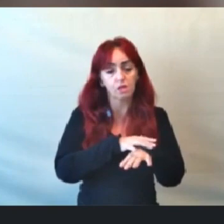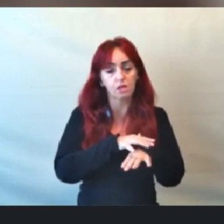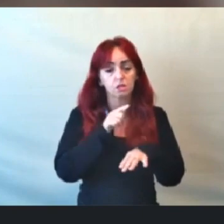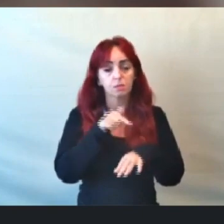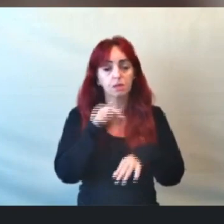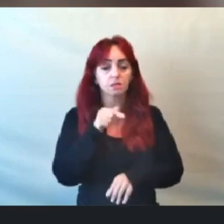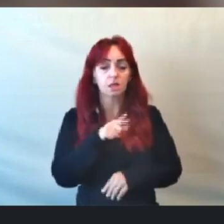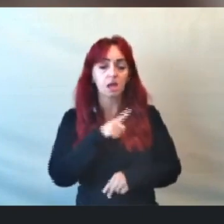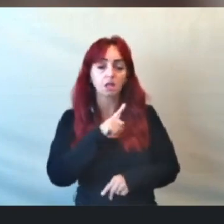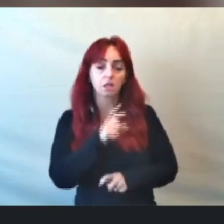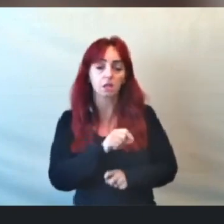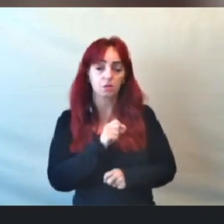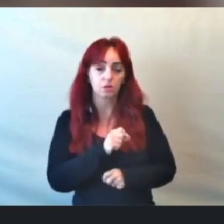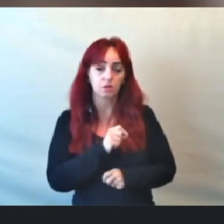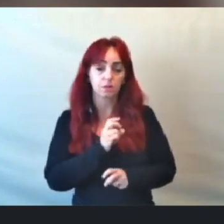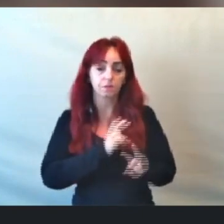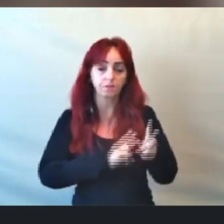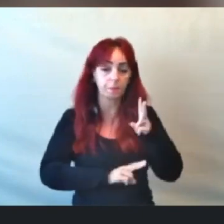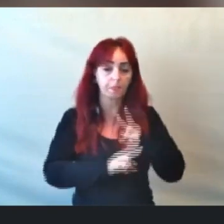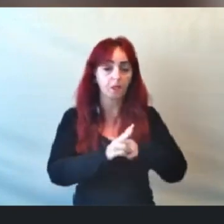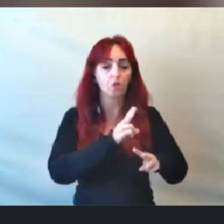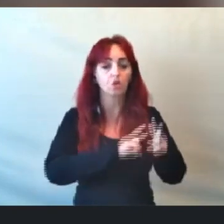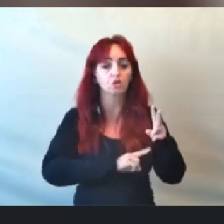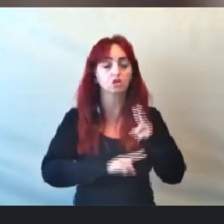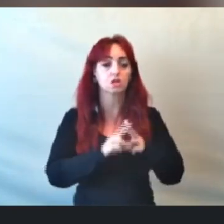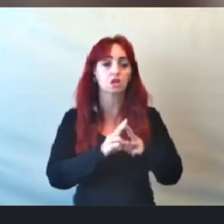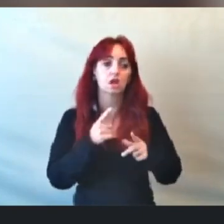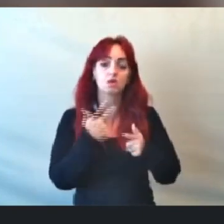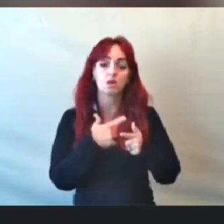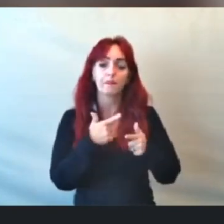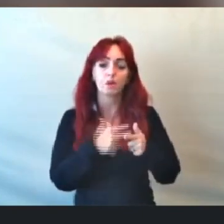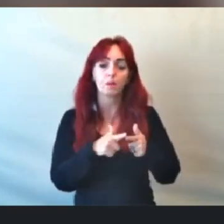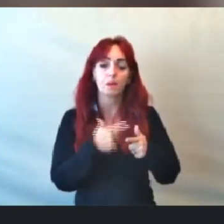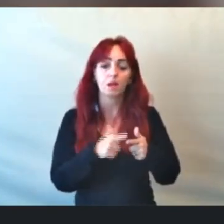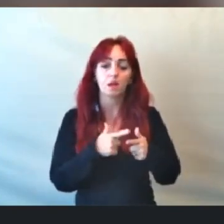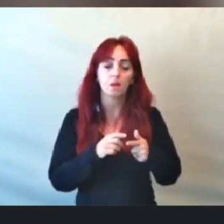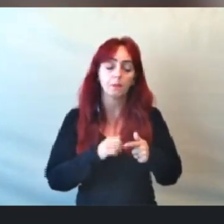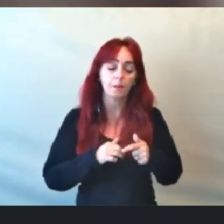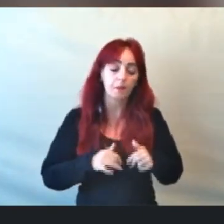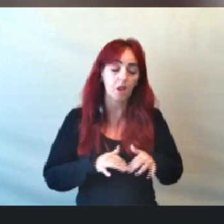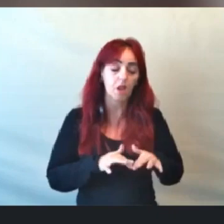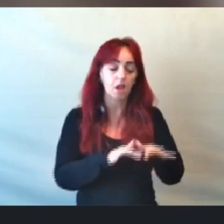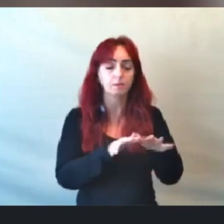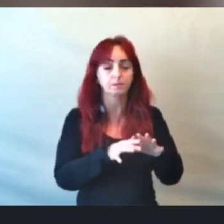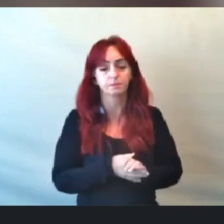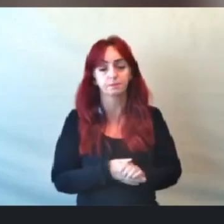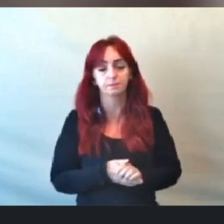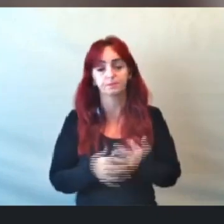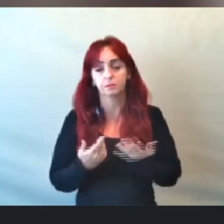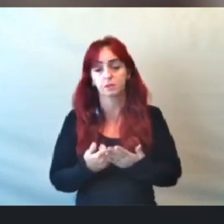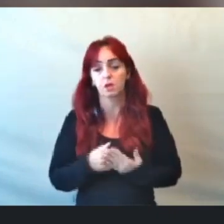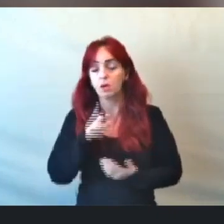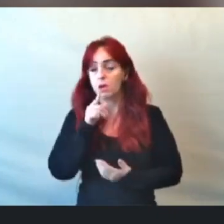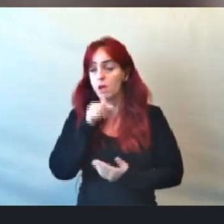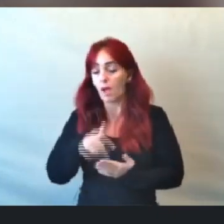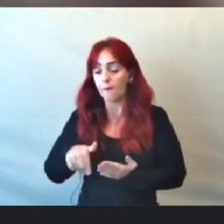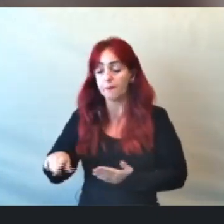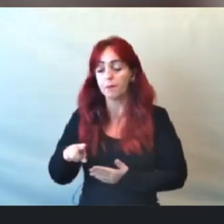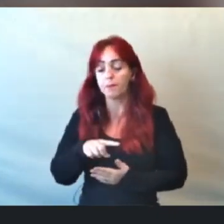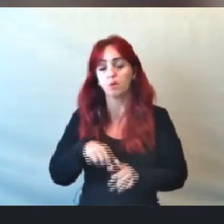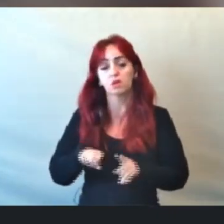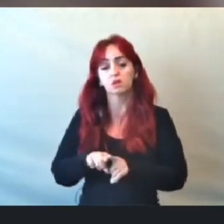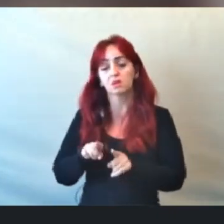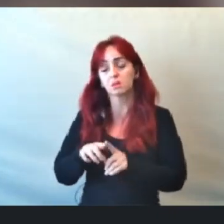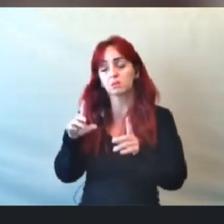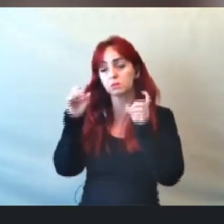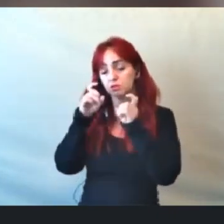contínuas viroses, digamos, contínuas doenças. Então, a Pampulha é um caso meio dramático, né? É por